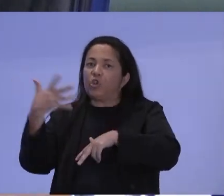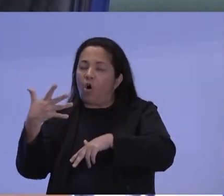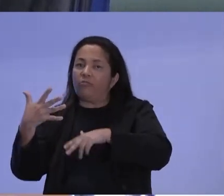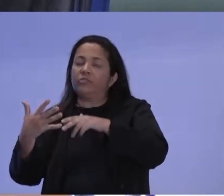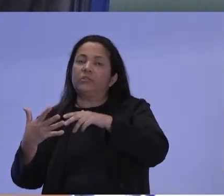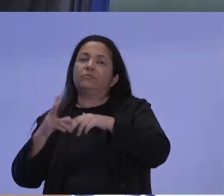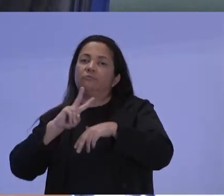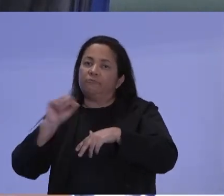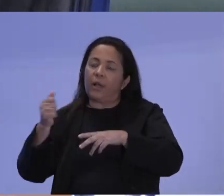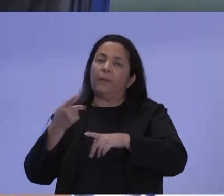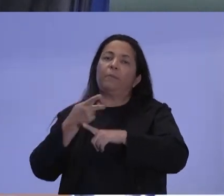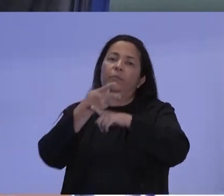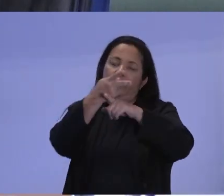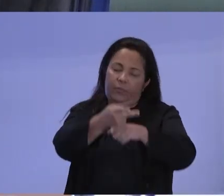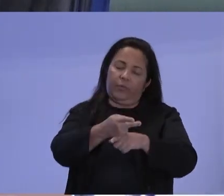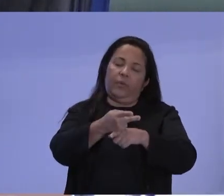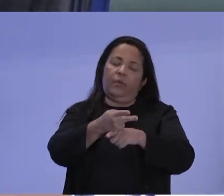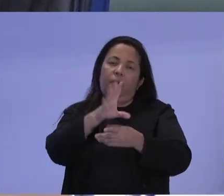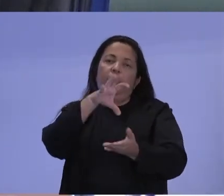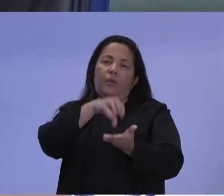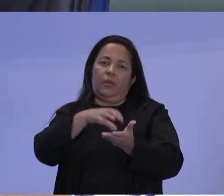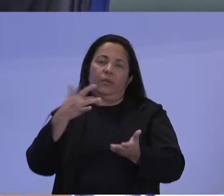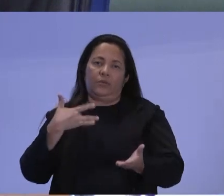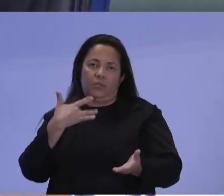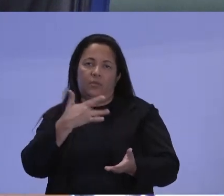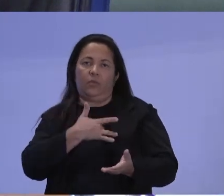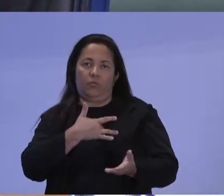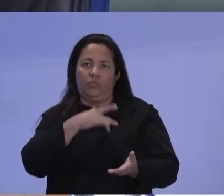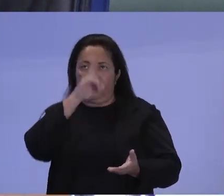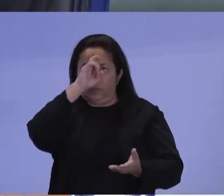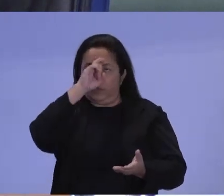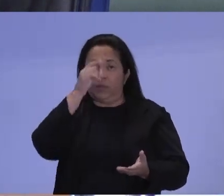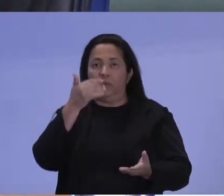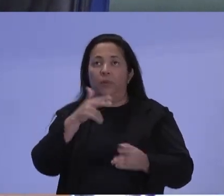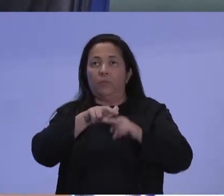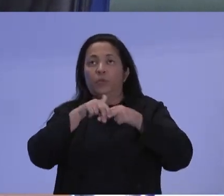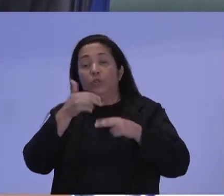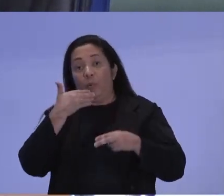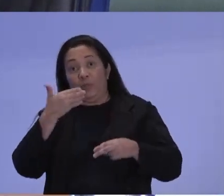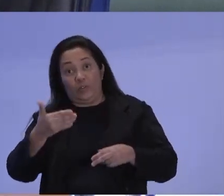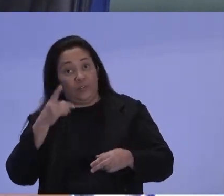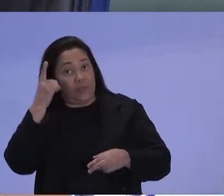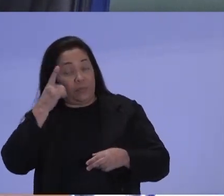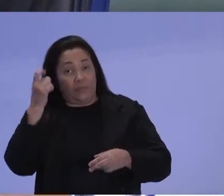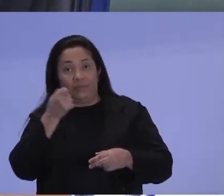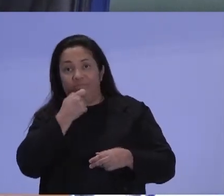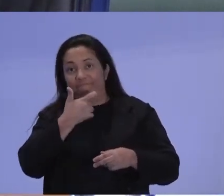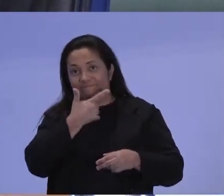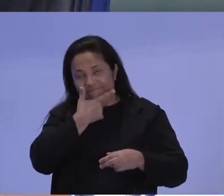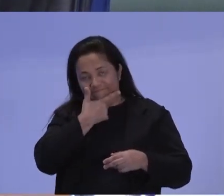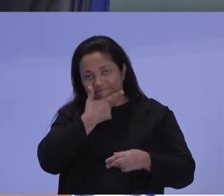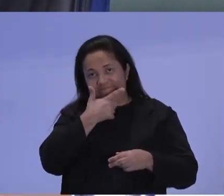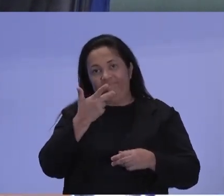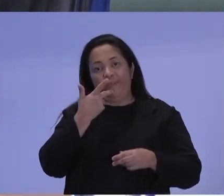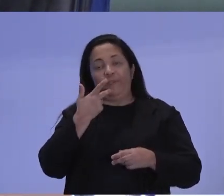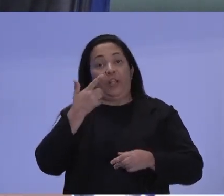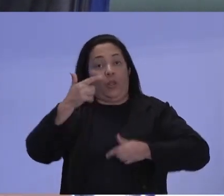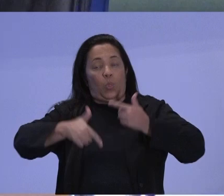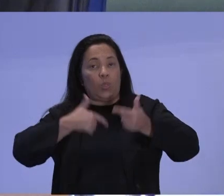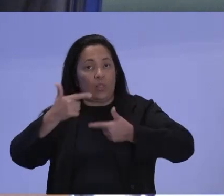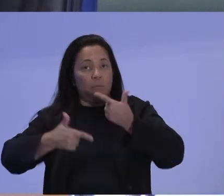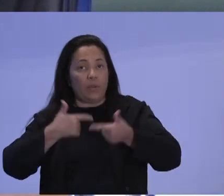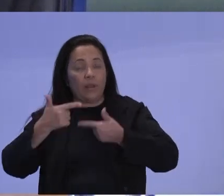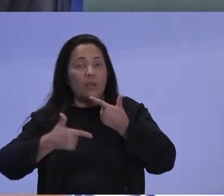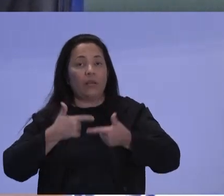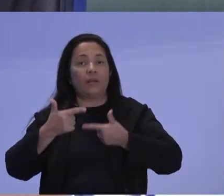disso, né? E o deputado, esse trabalho, creio